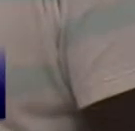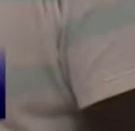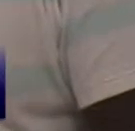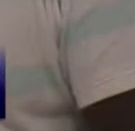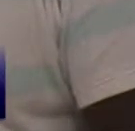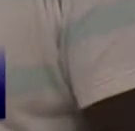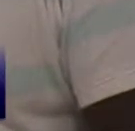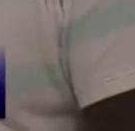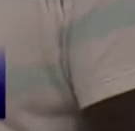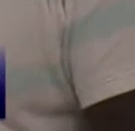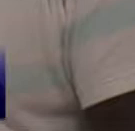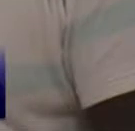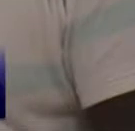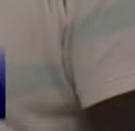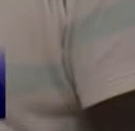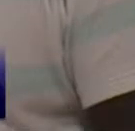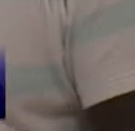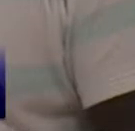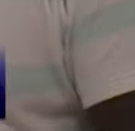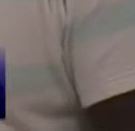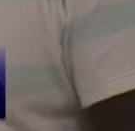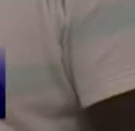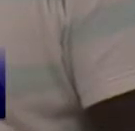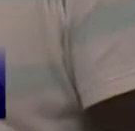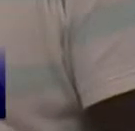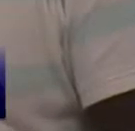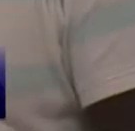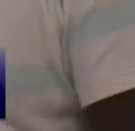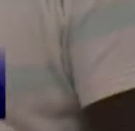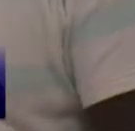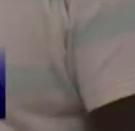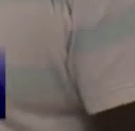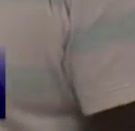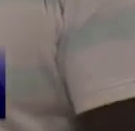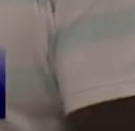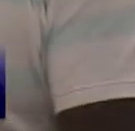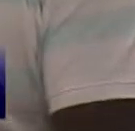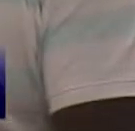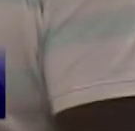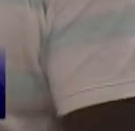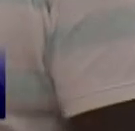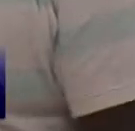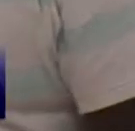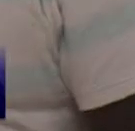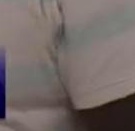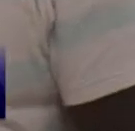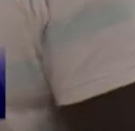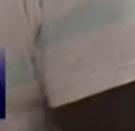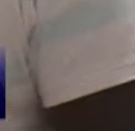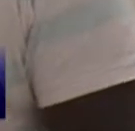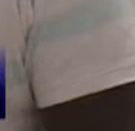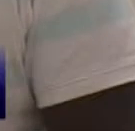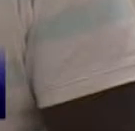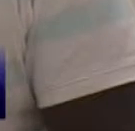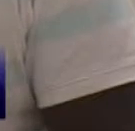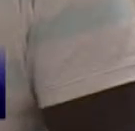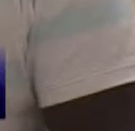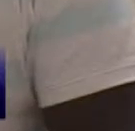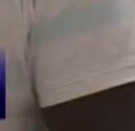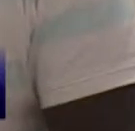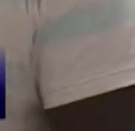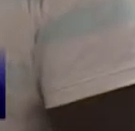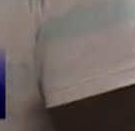que tratar com certo respeito, até porque estou aguardando as famílias que